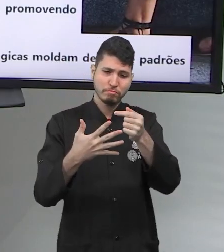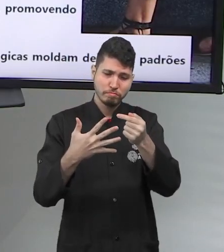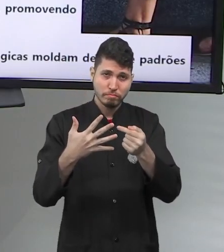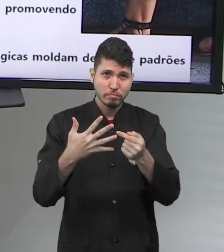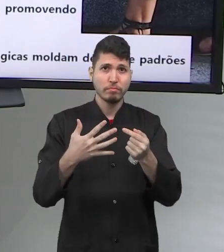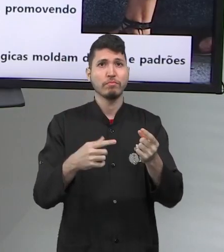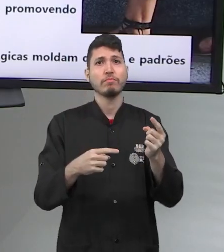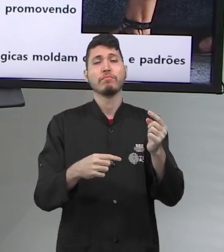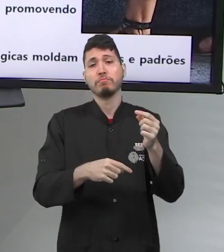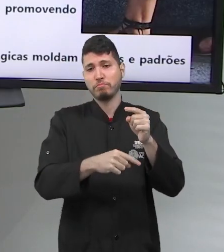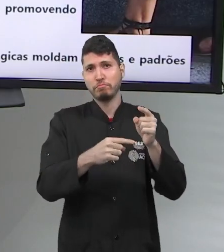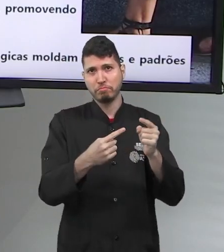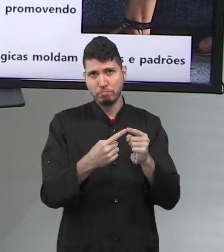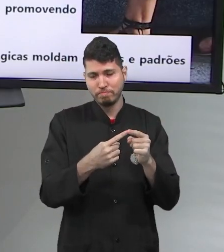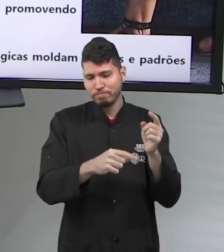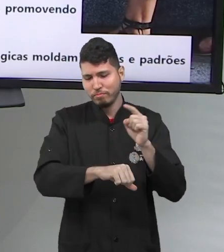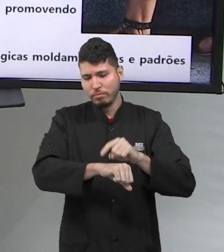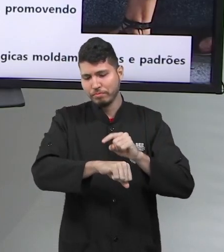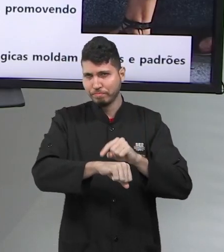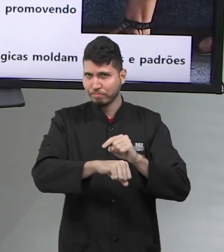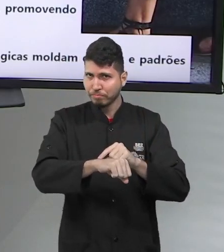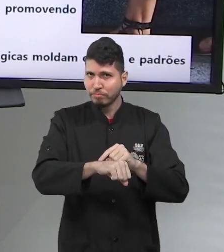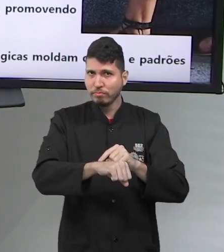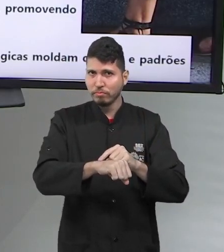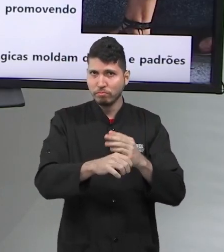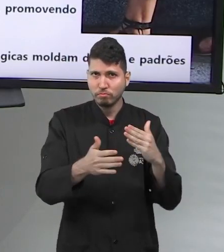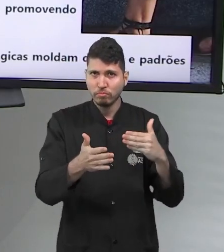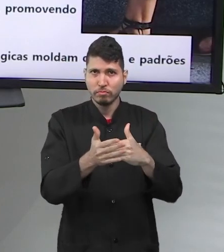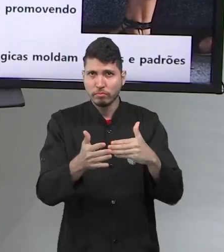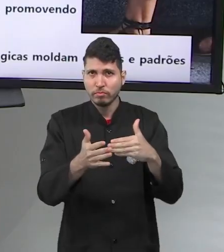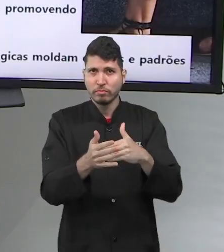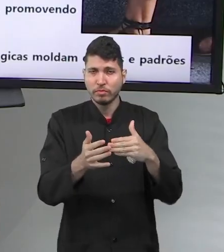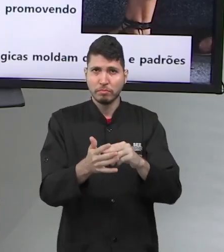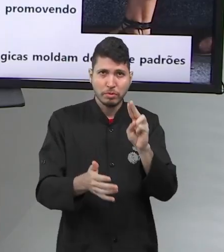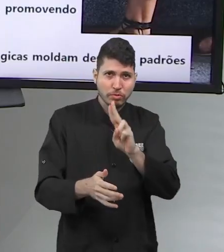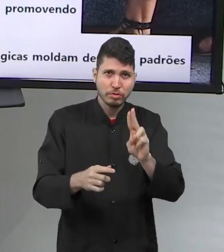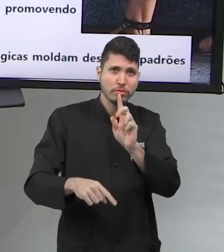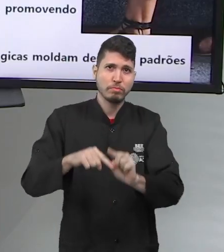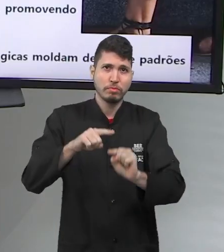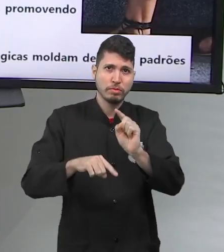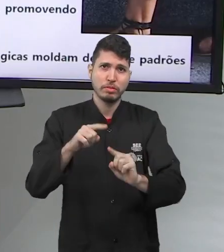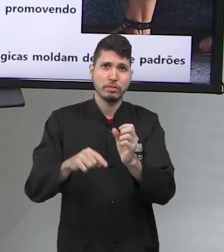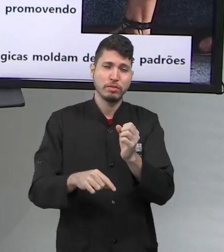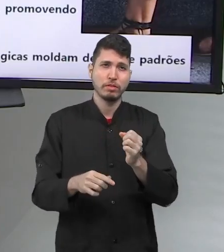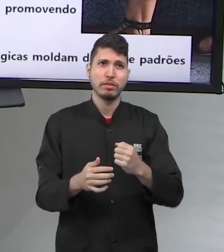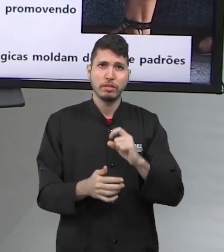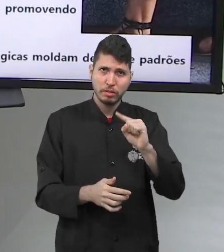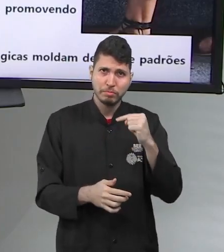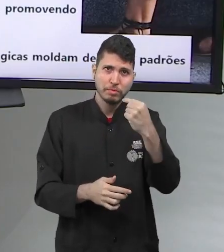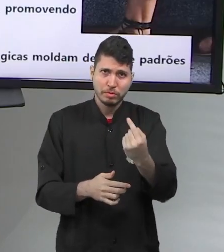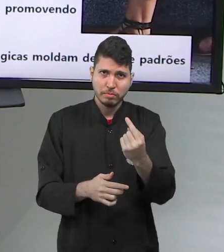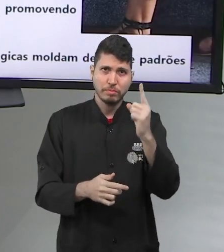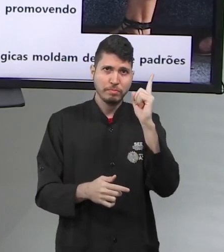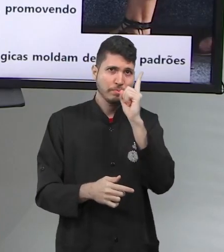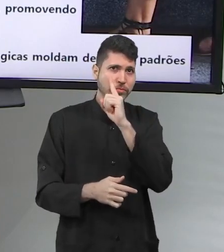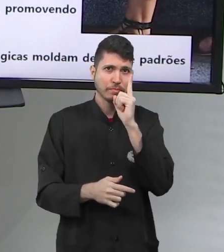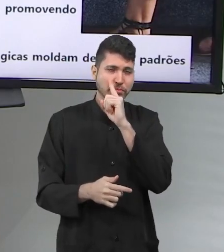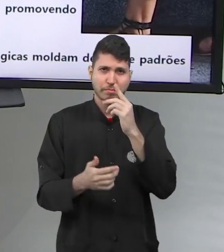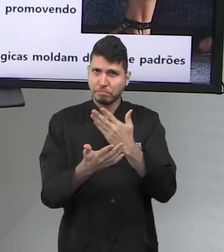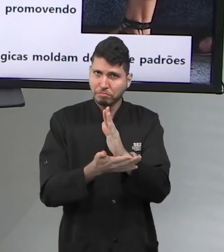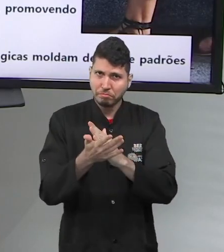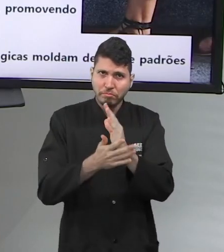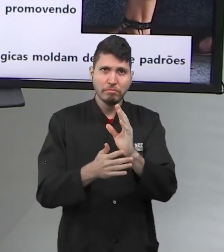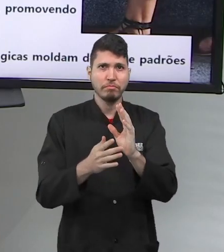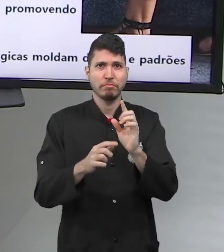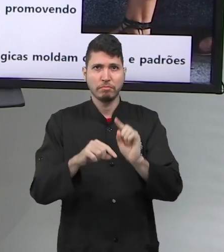tempo de vida útil muito curto. E quando ocorre alguma falha em algum produto